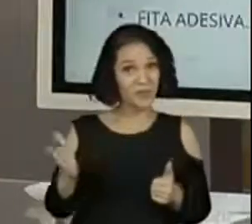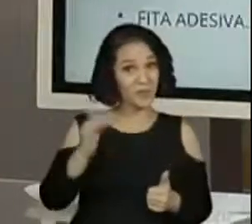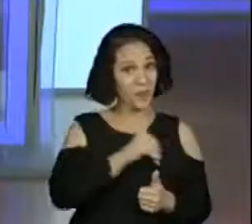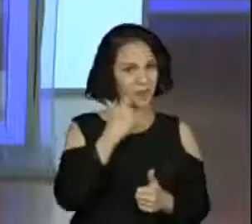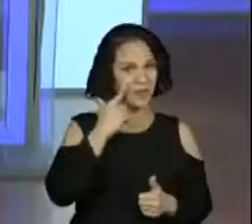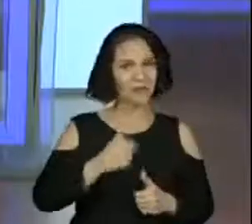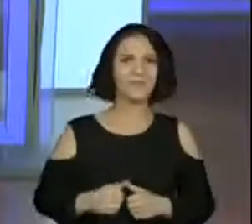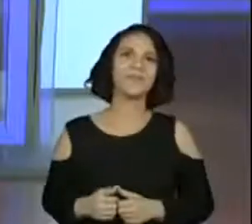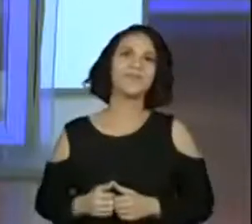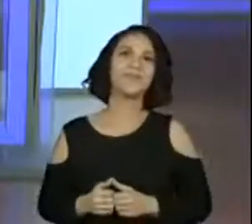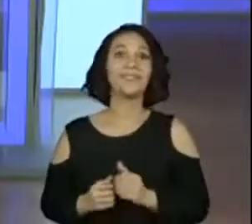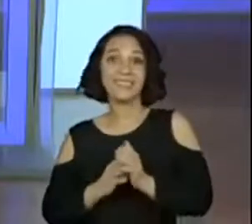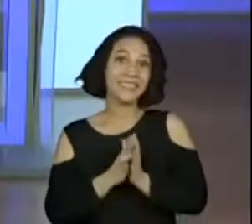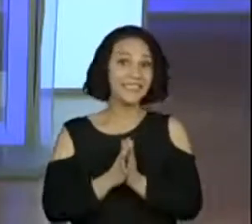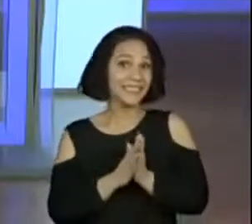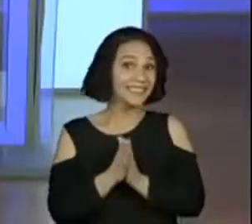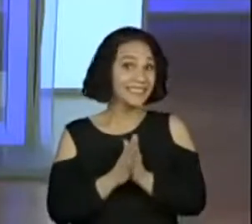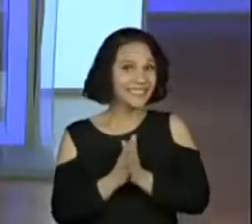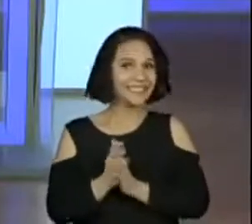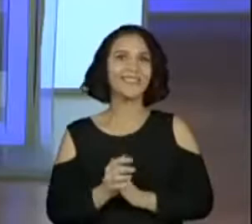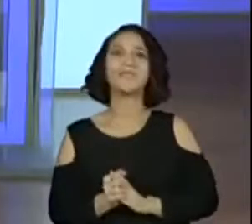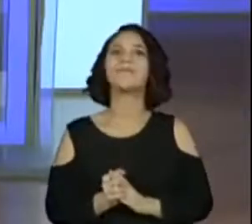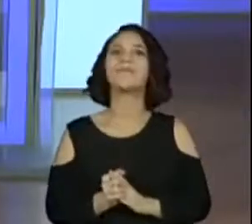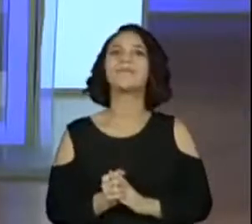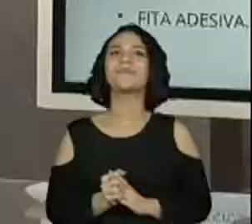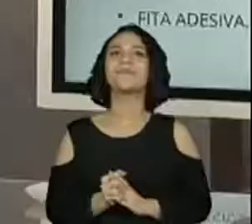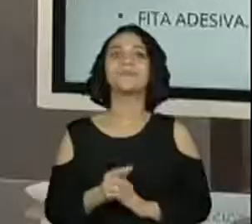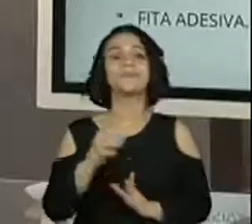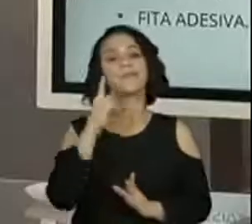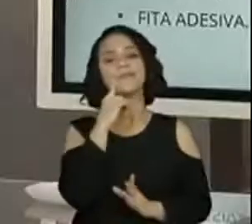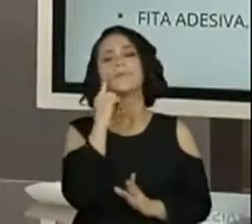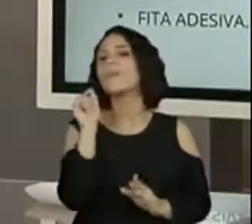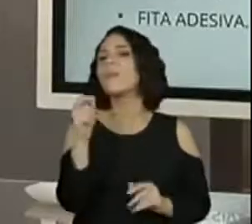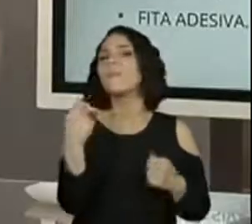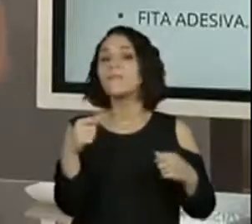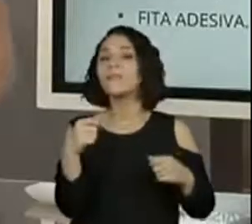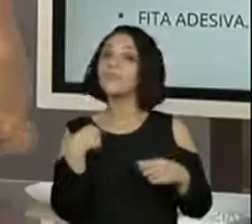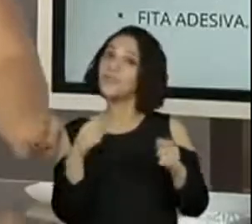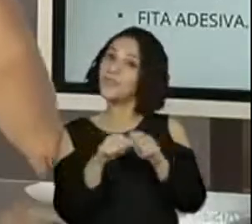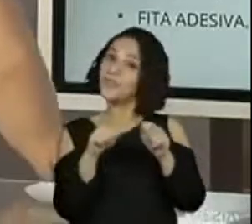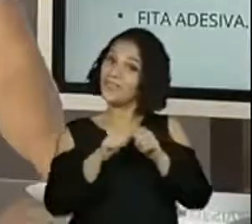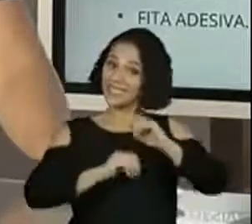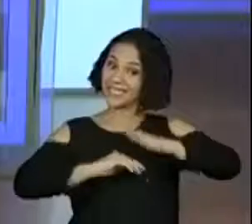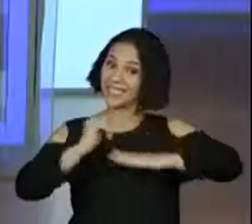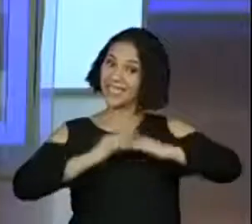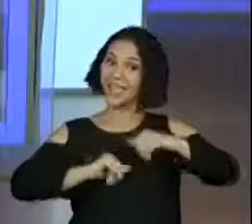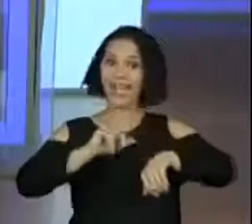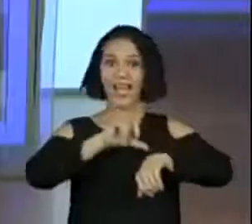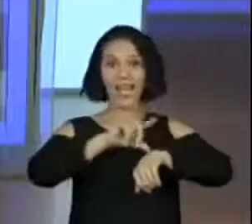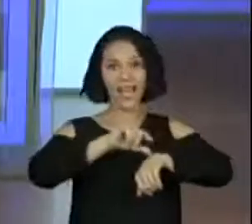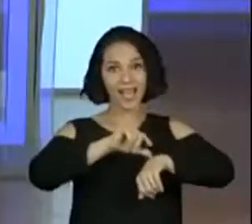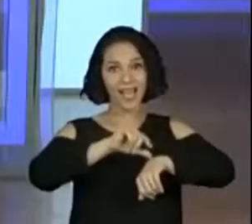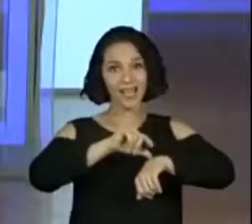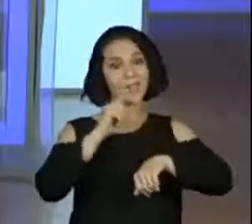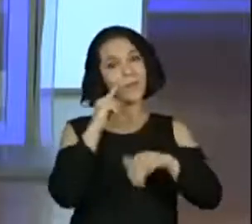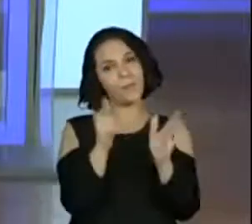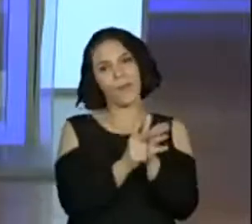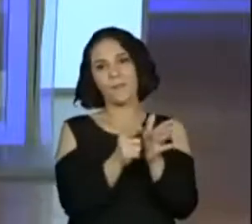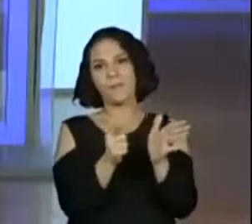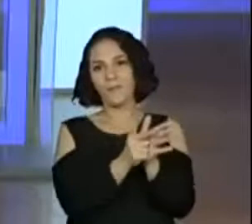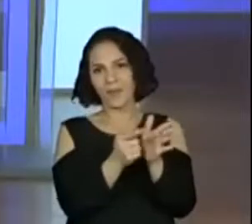massa. Tcharará. Hoje nós vamos fazer um relógio de